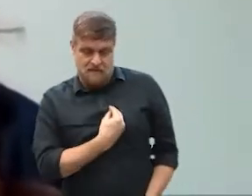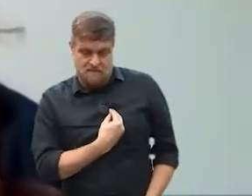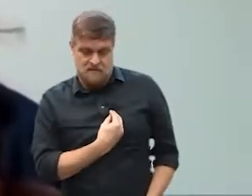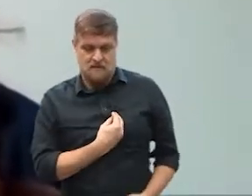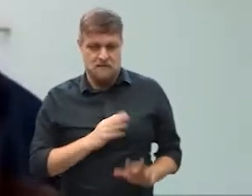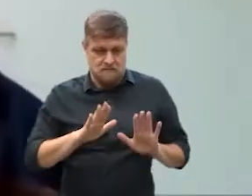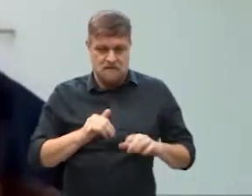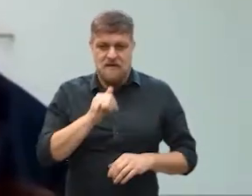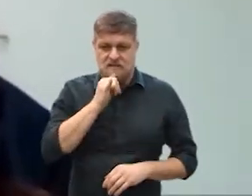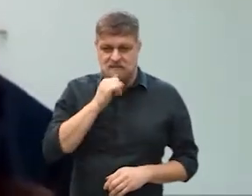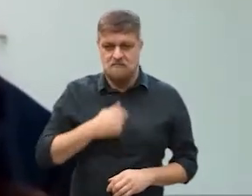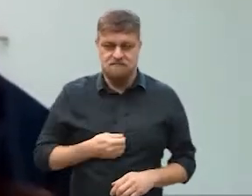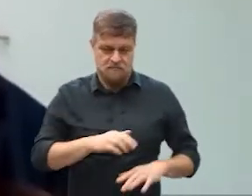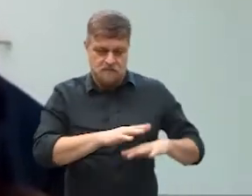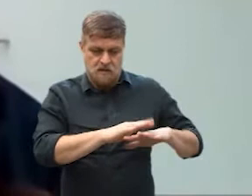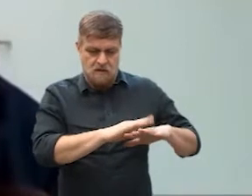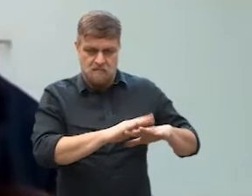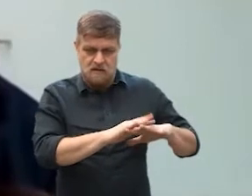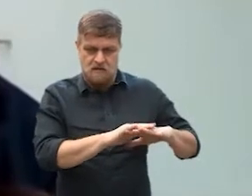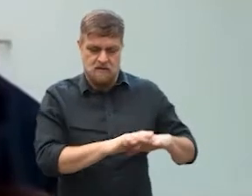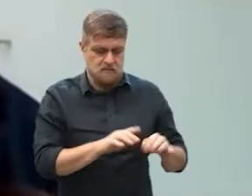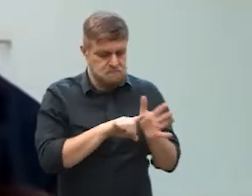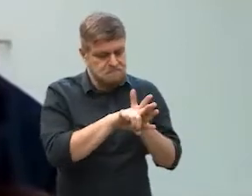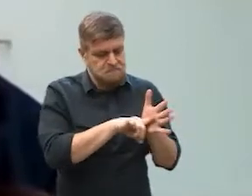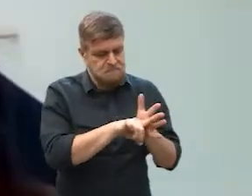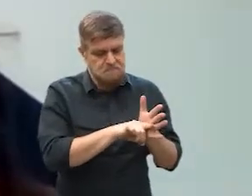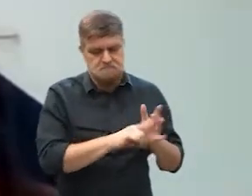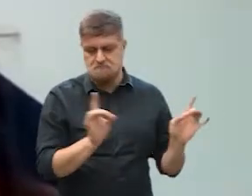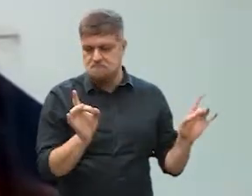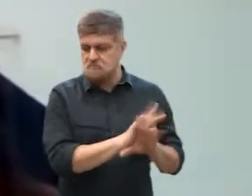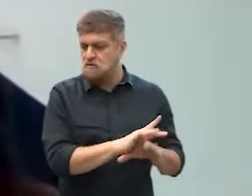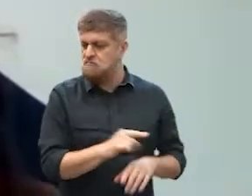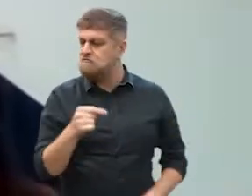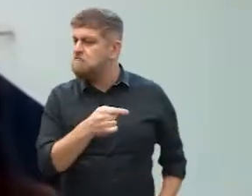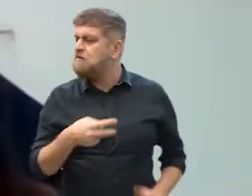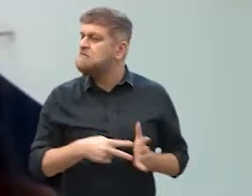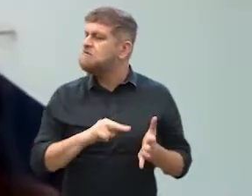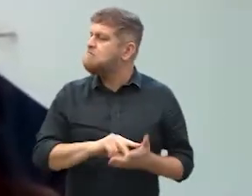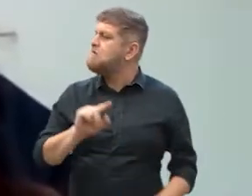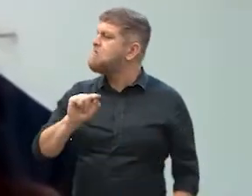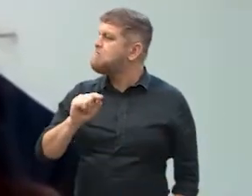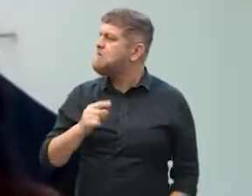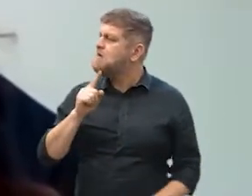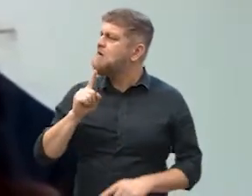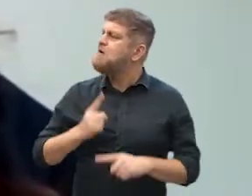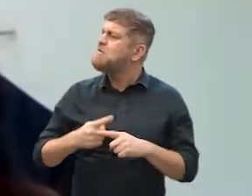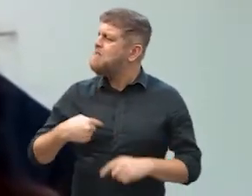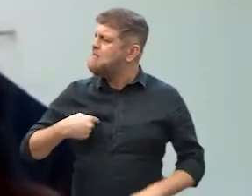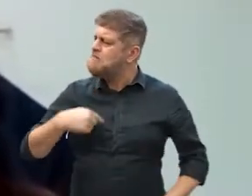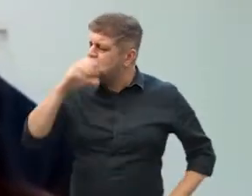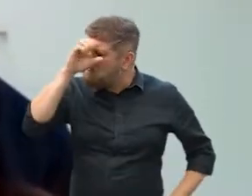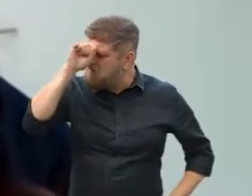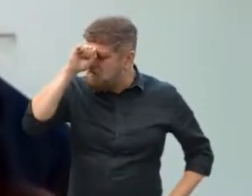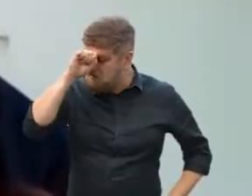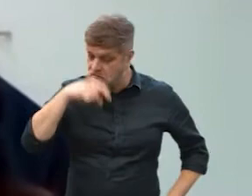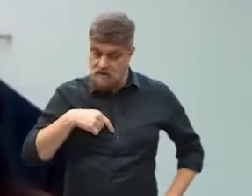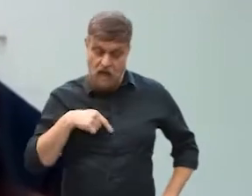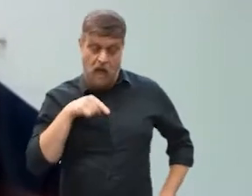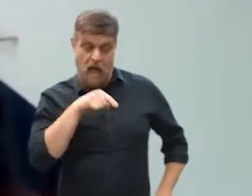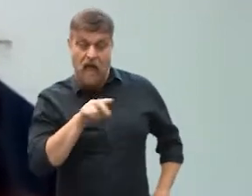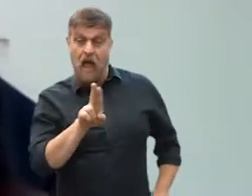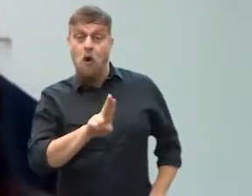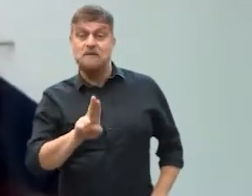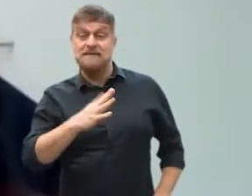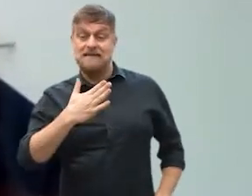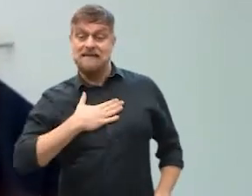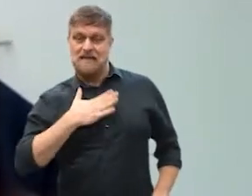eu simplesmente entendo um cálculo matemático pelo que ele é, eu não sei o que eu estou fazendo com isso, mas quando eu vejo que eu posso usar isso para,